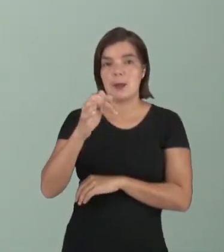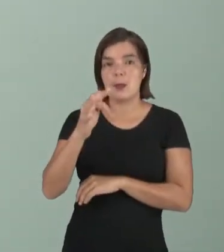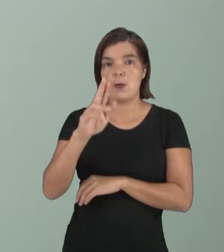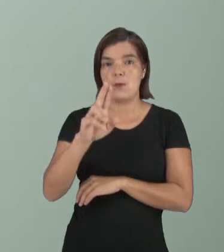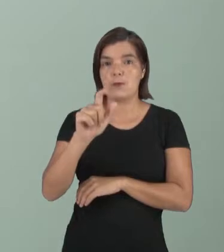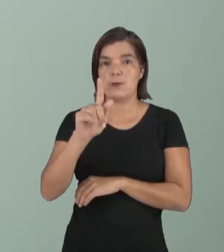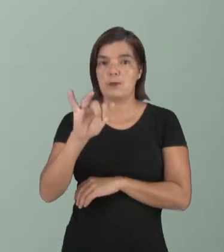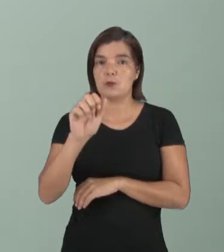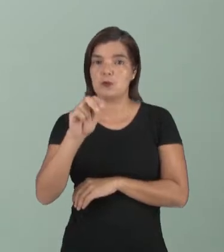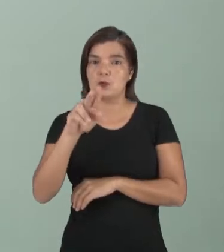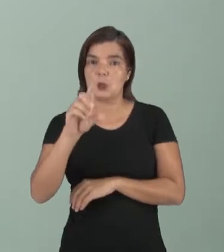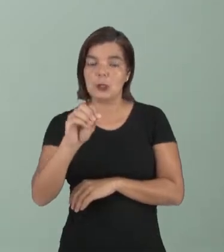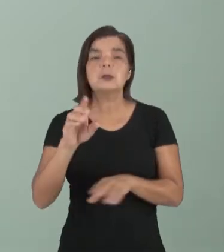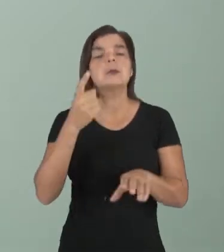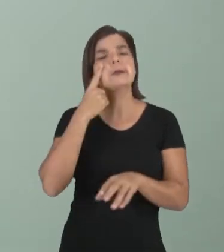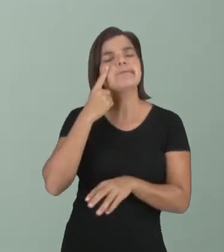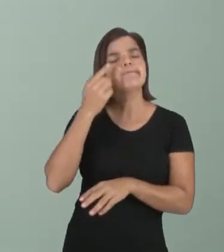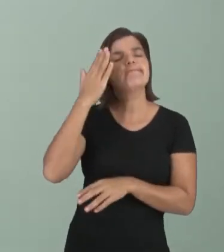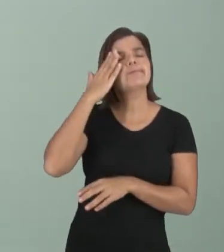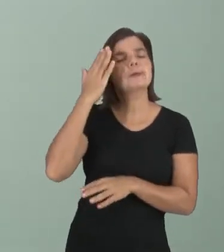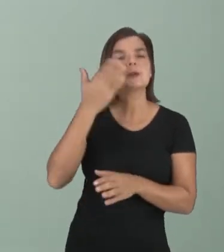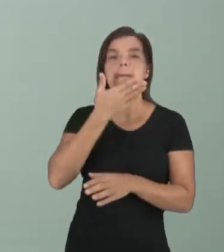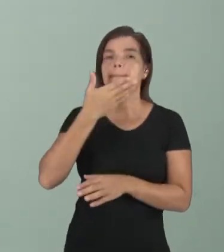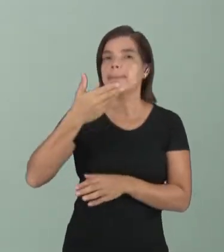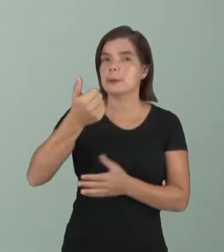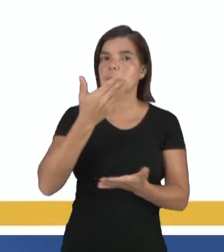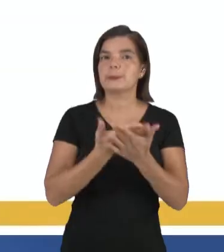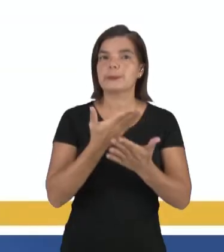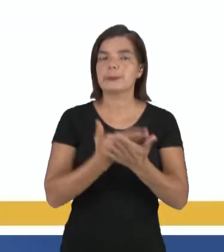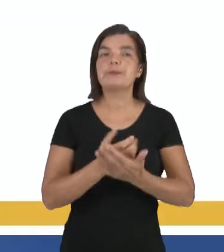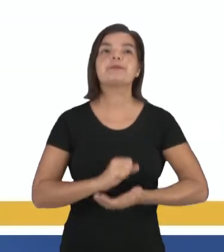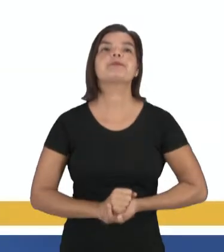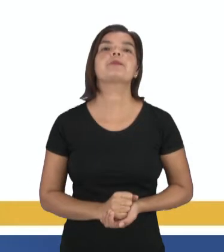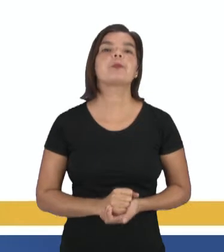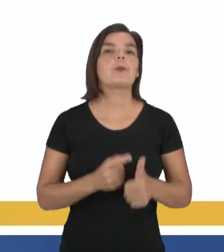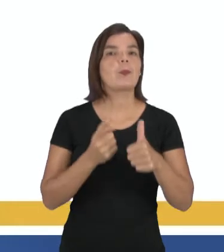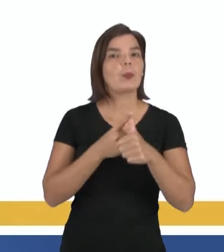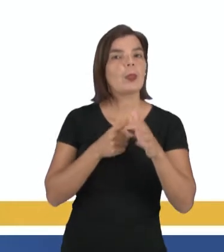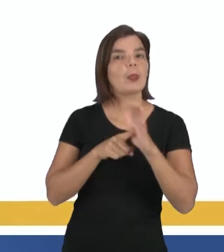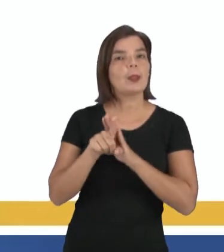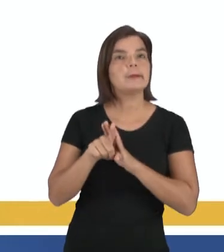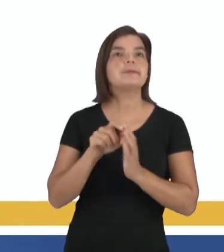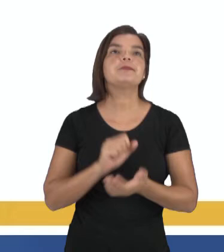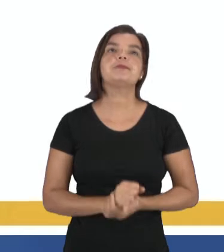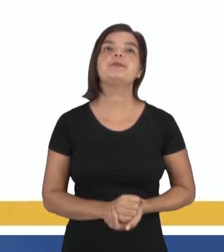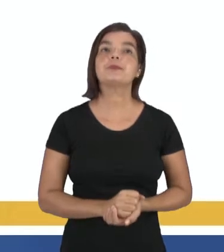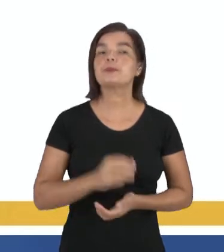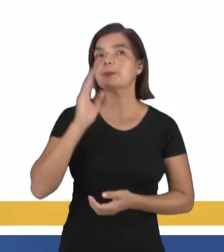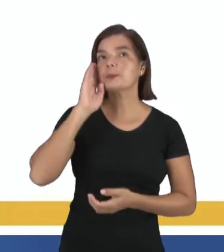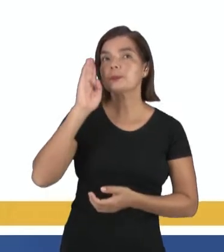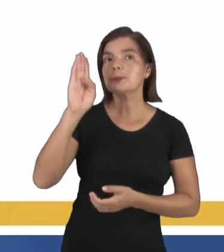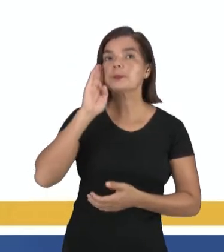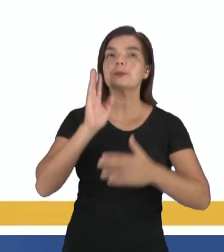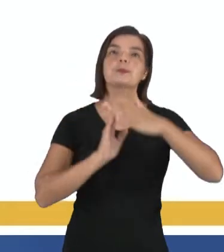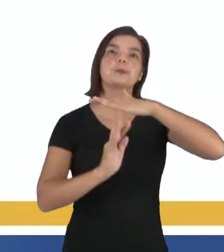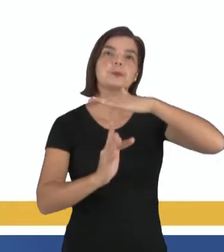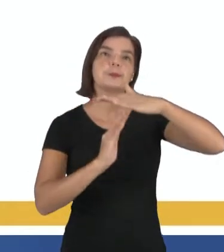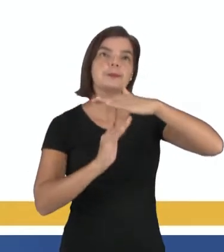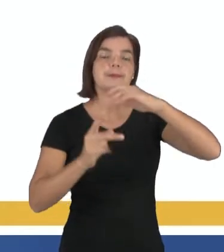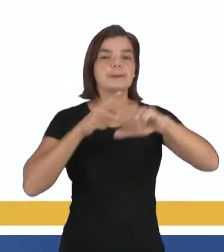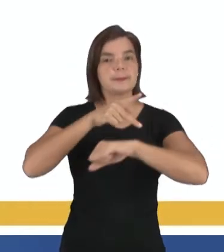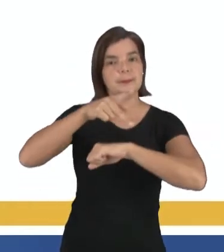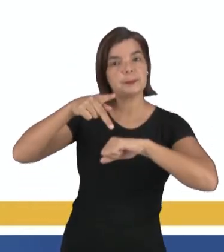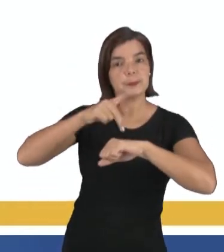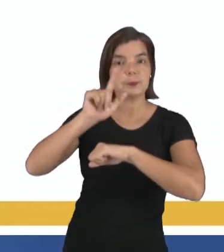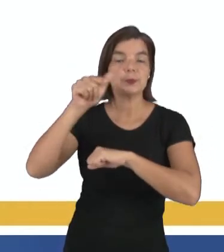ao nosso exercitando para que a gente possa entender um pouquinho melhor da nossa aula. Questão número 1. Um dos principais tipos de